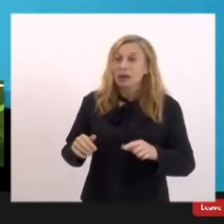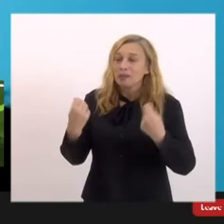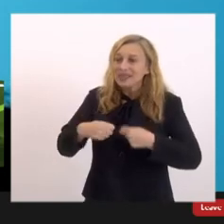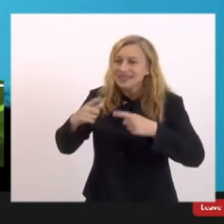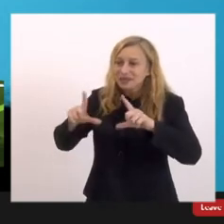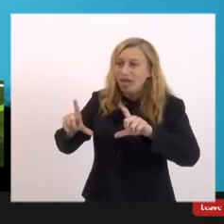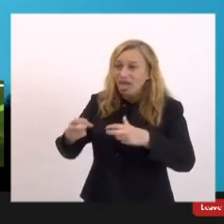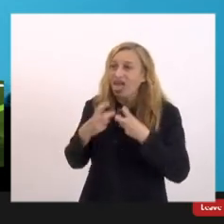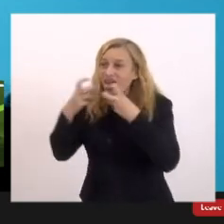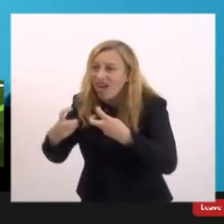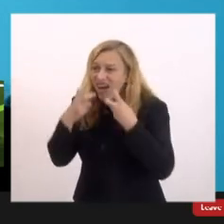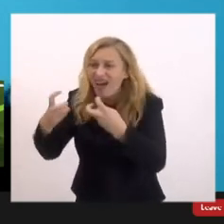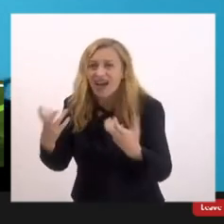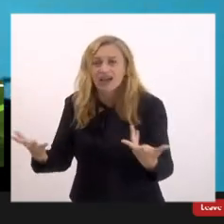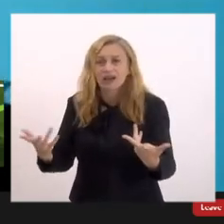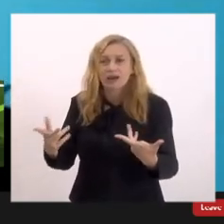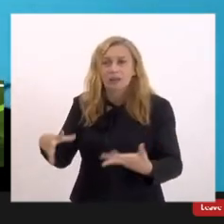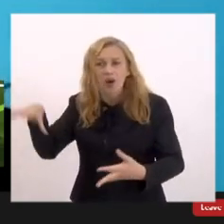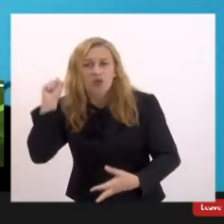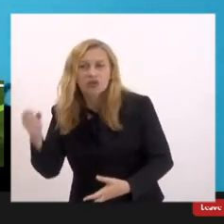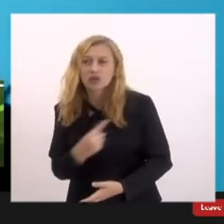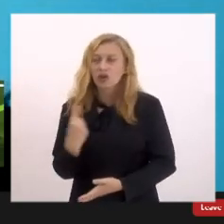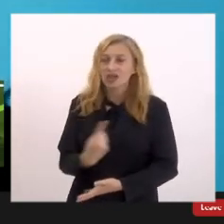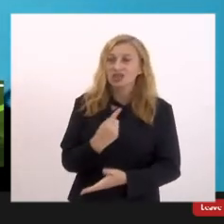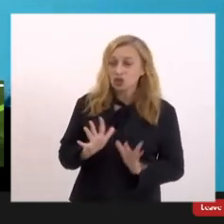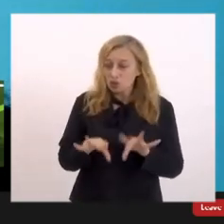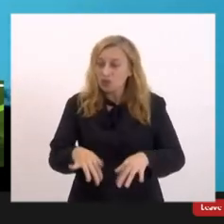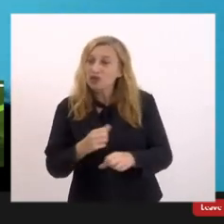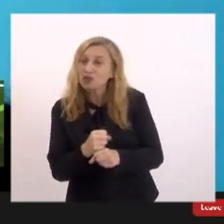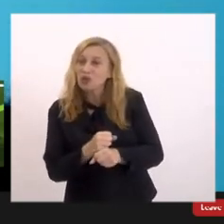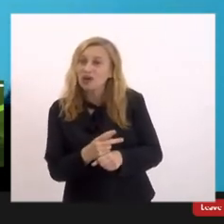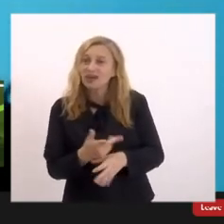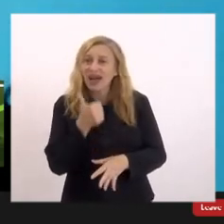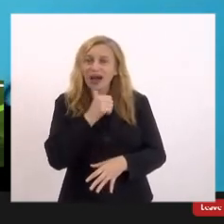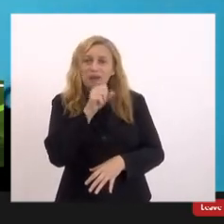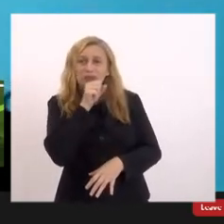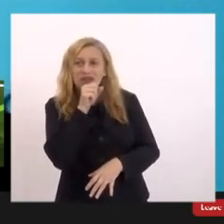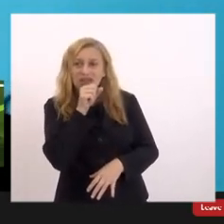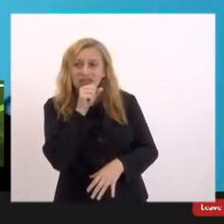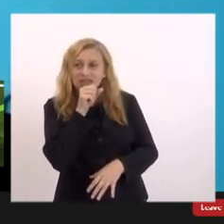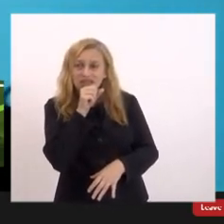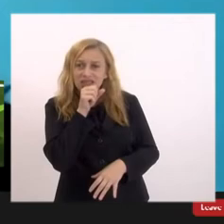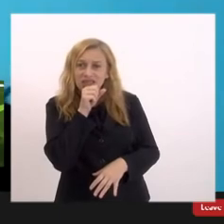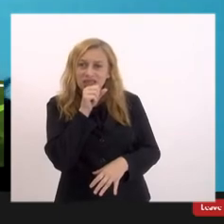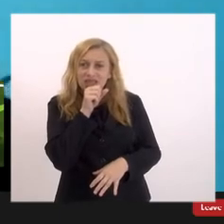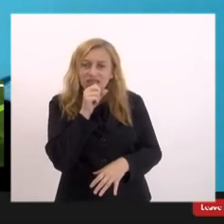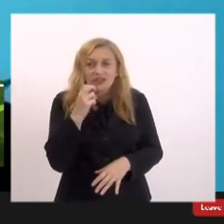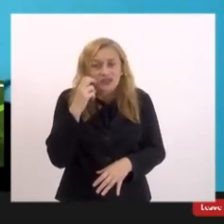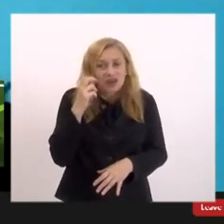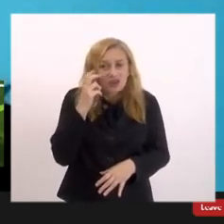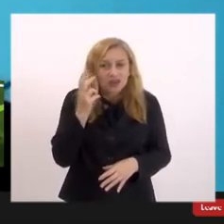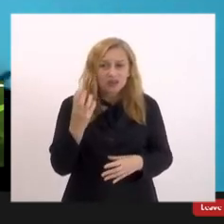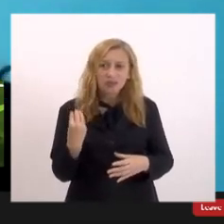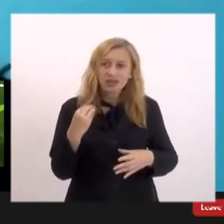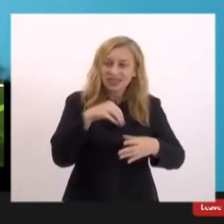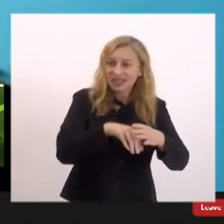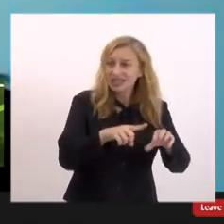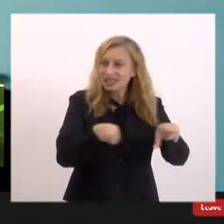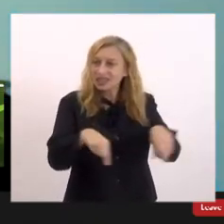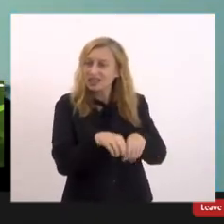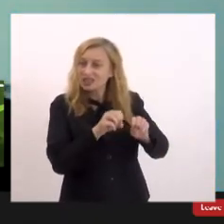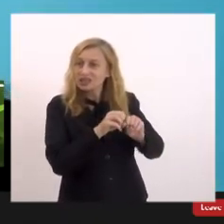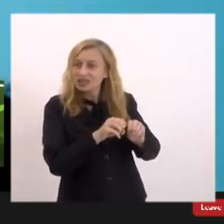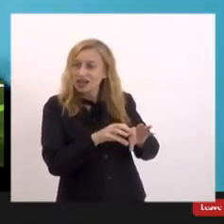berrar, sabe? No final do ano, as mães estavam sendo coagidas a botar os autistas na sala de aula, porque eles estavam dizendo